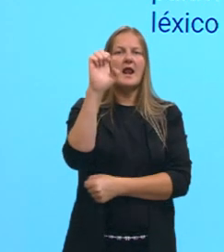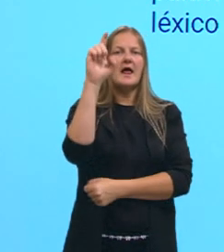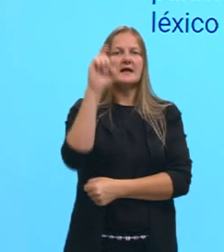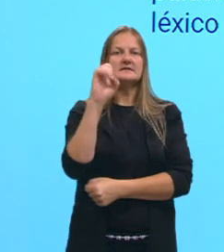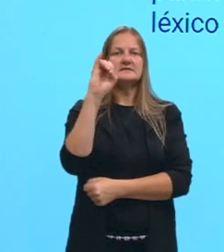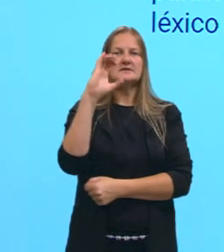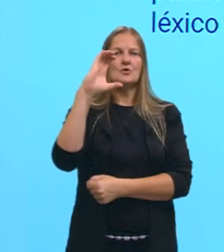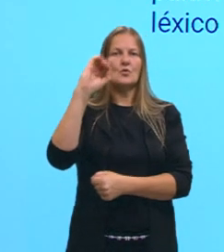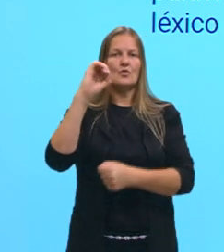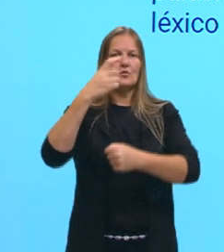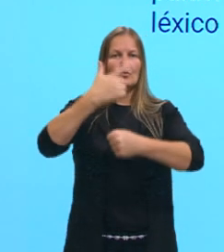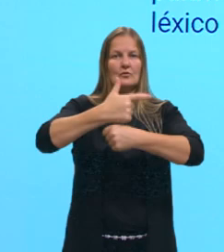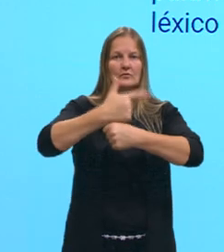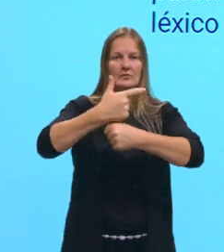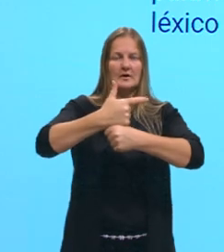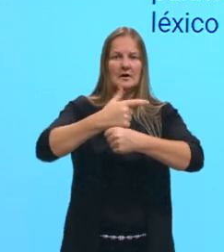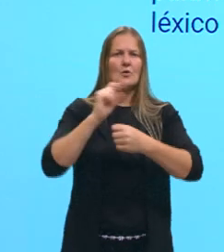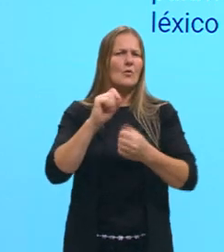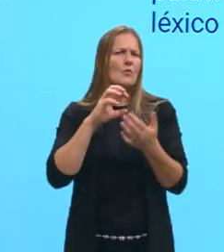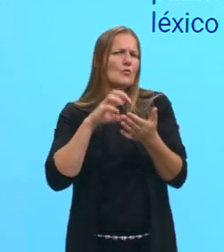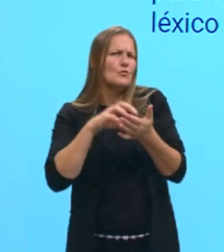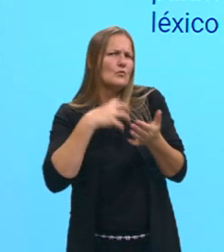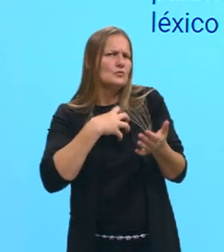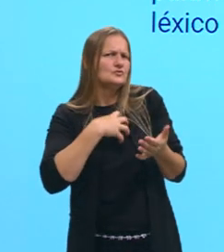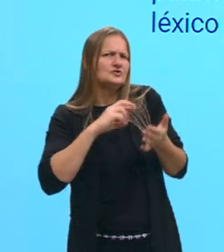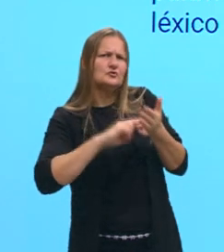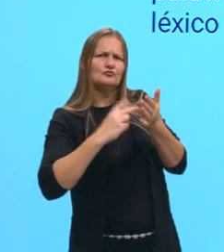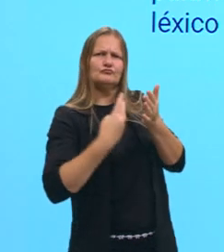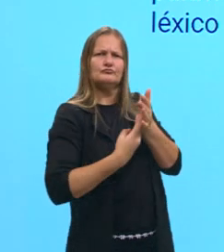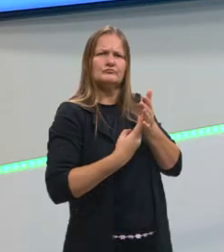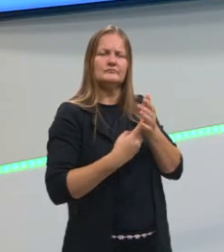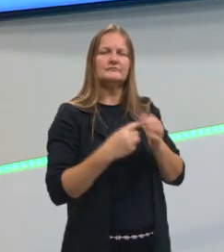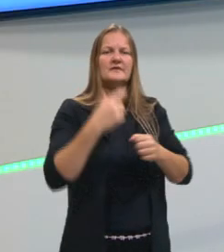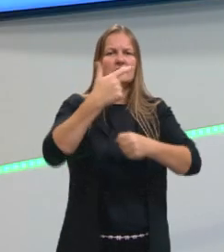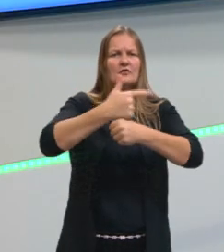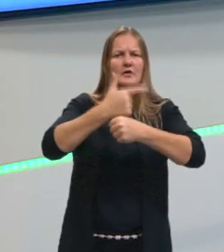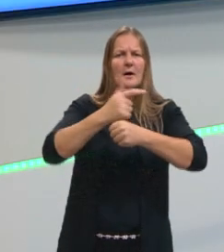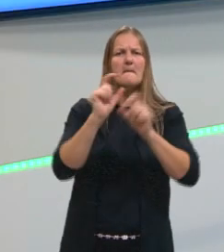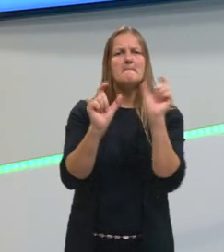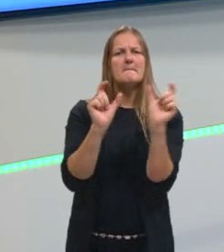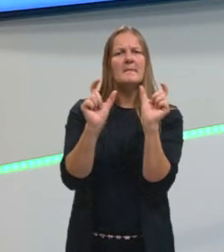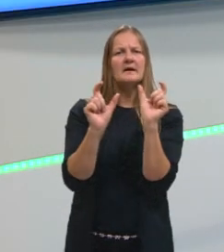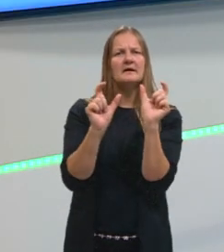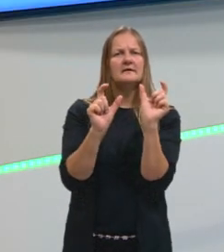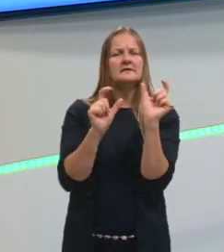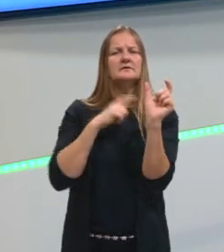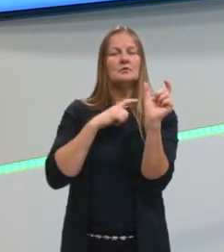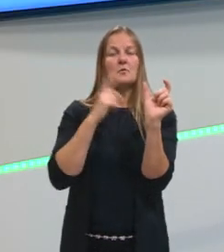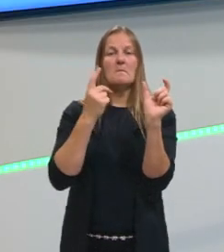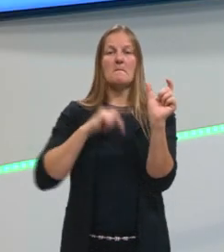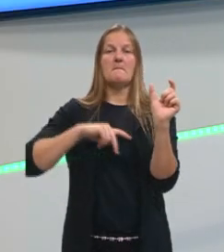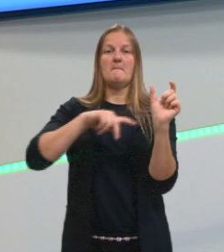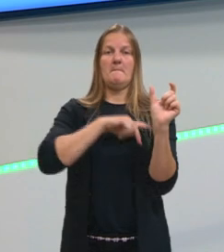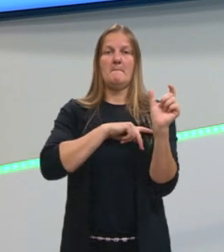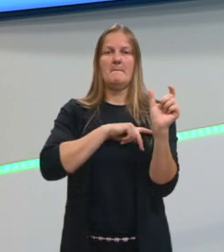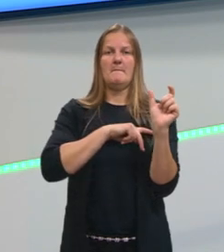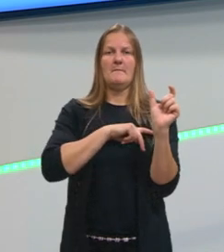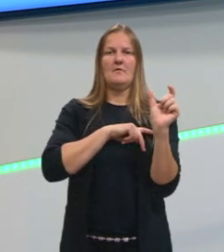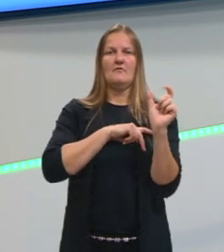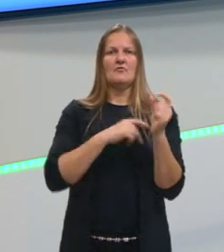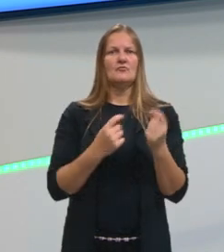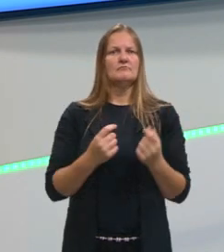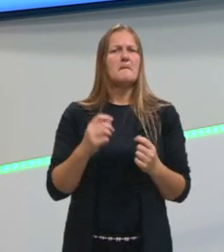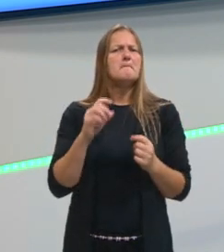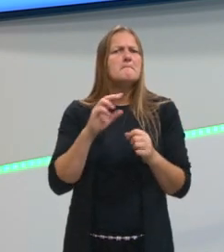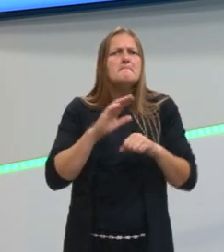léxico um léxico é um sentido a quanto mais palavras um povo quanto mais